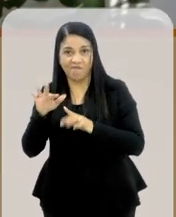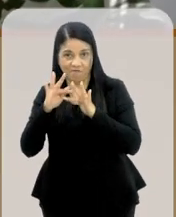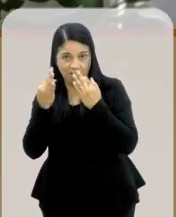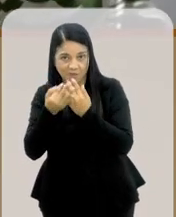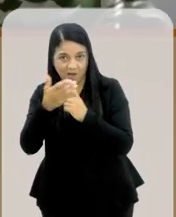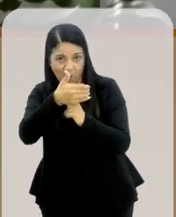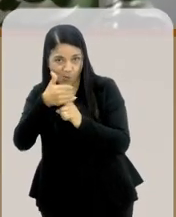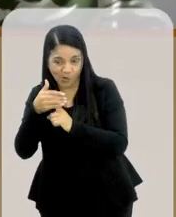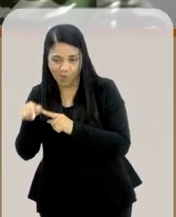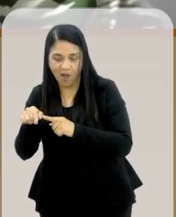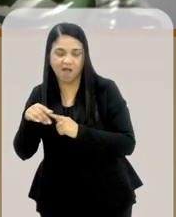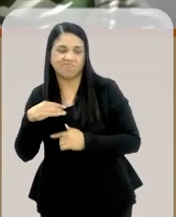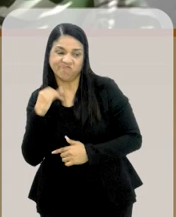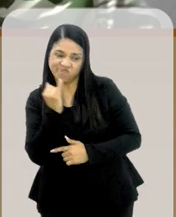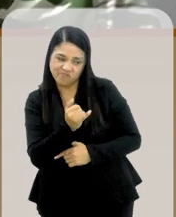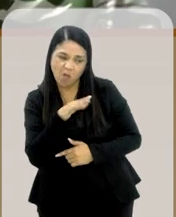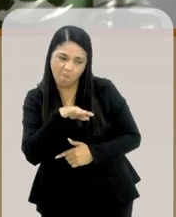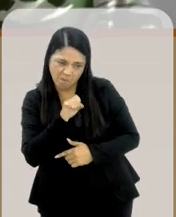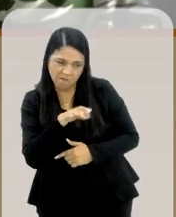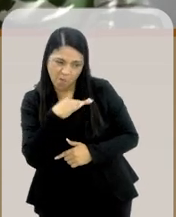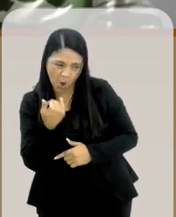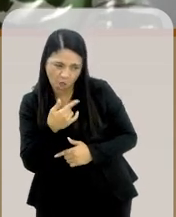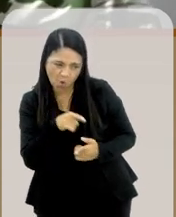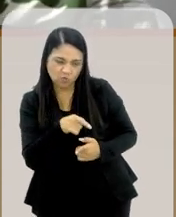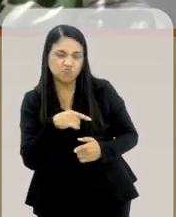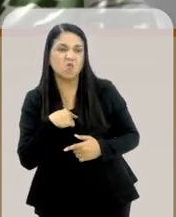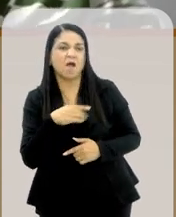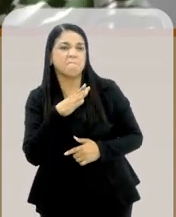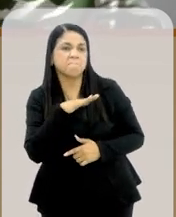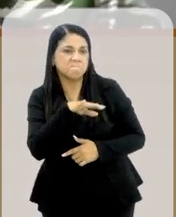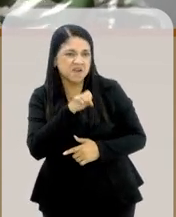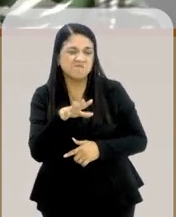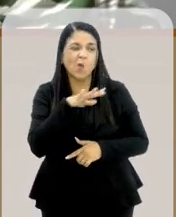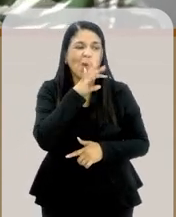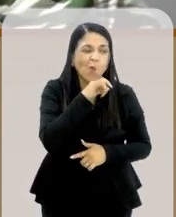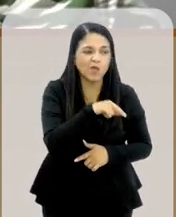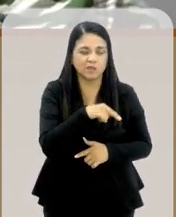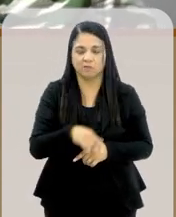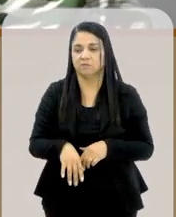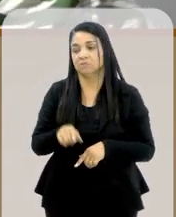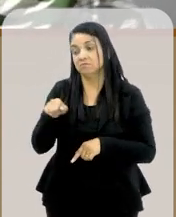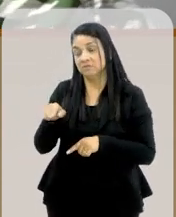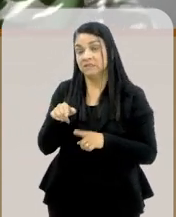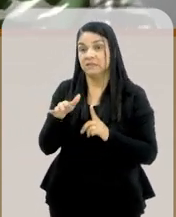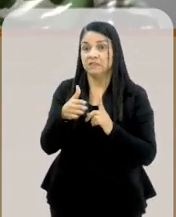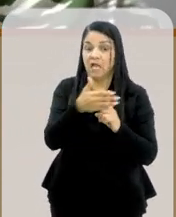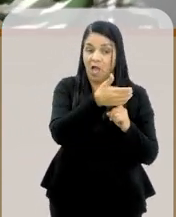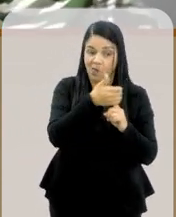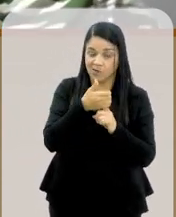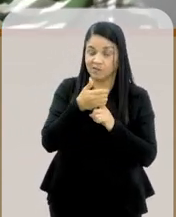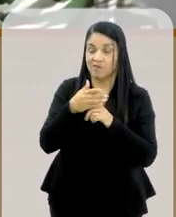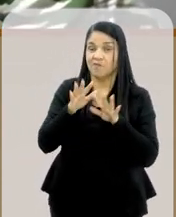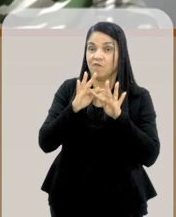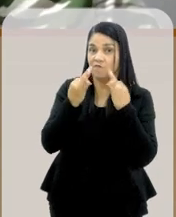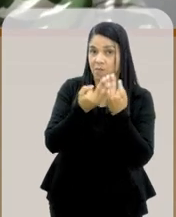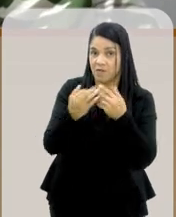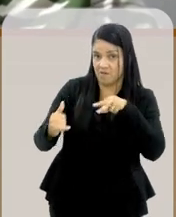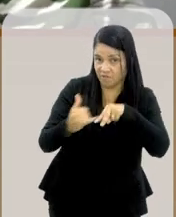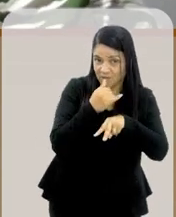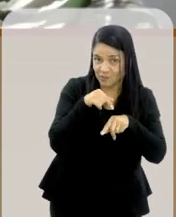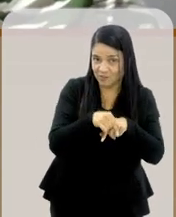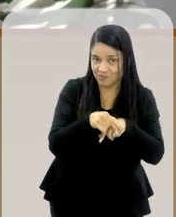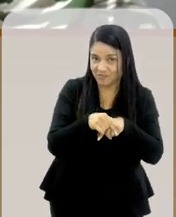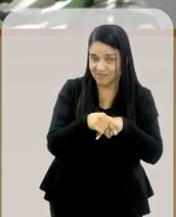mãe morreu porque não prestava. Aí seu pai matou a sua mãe. E pela família da